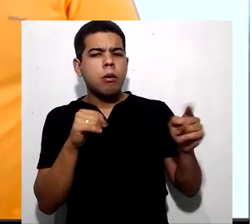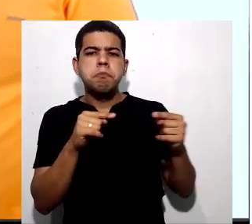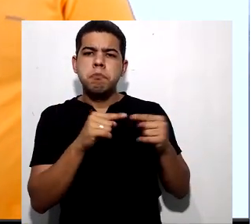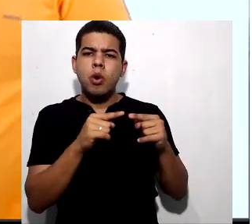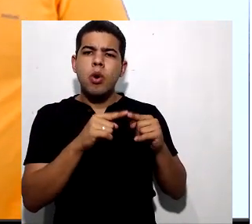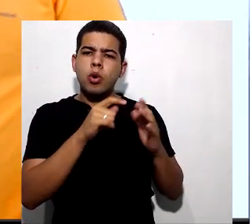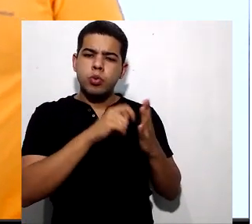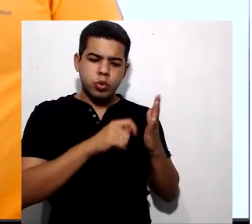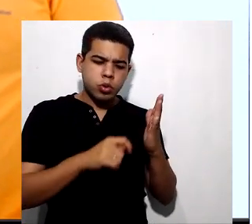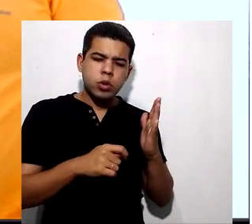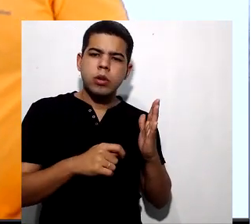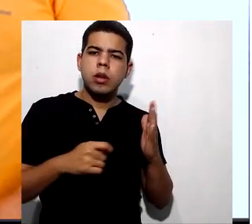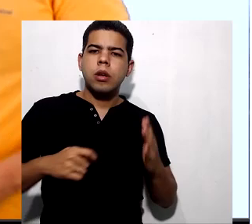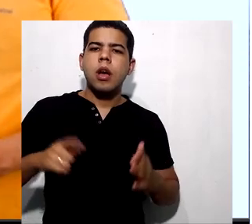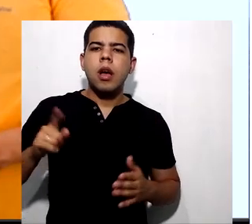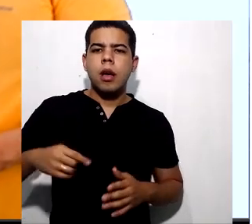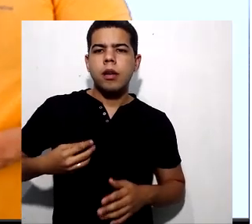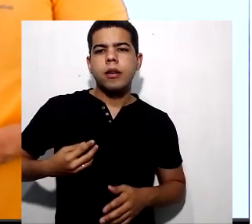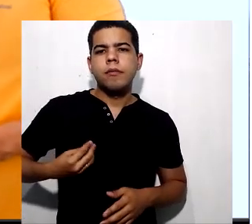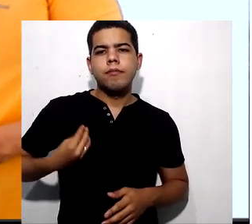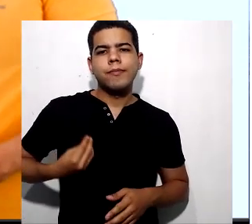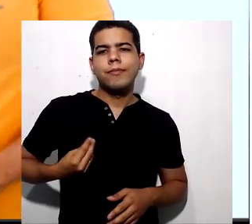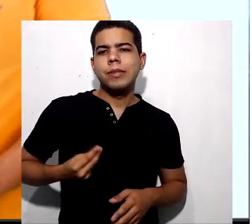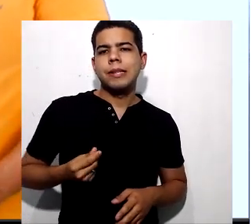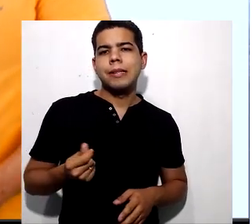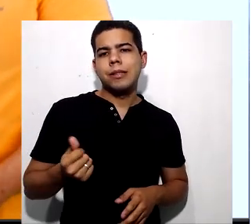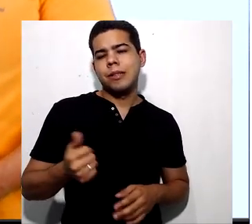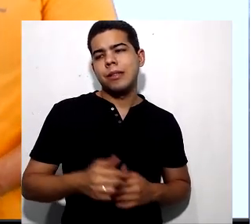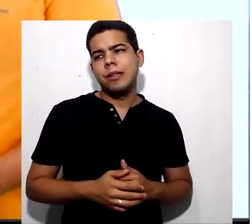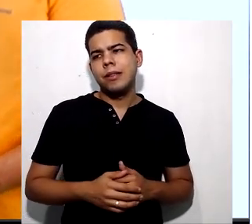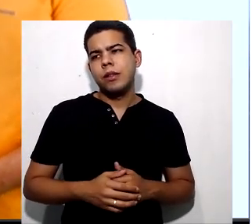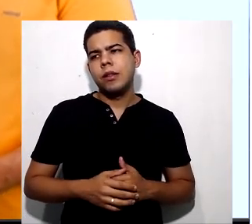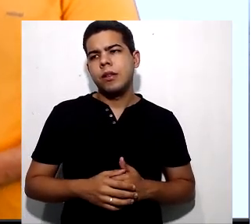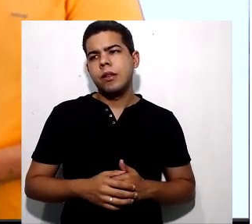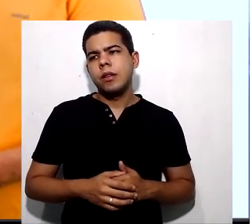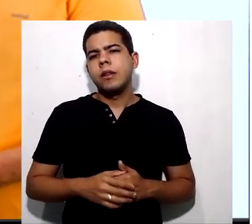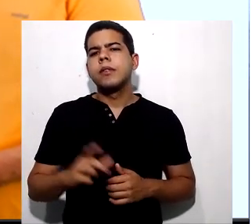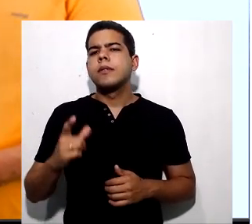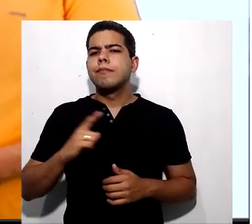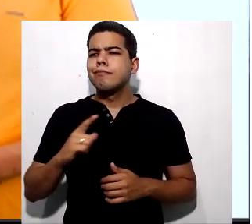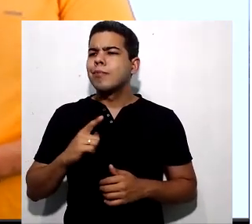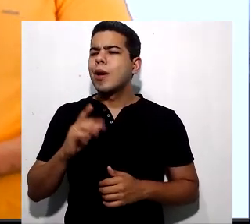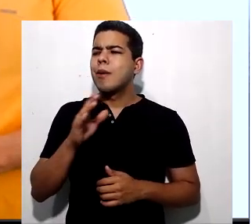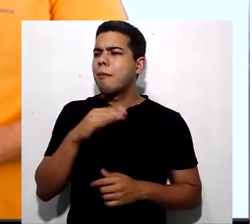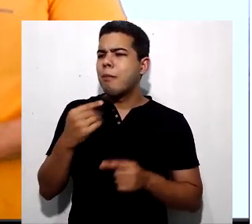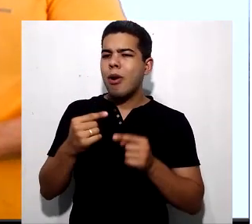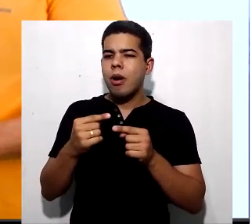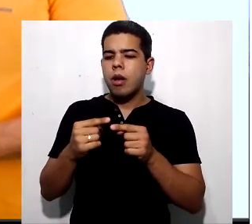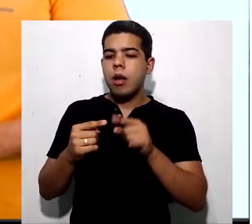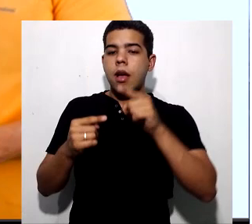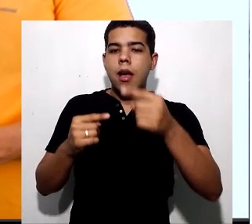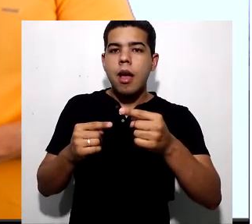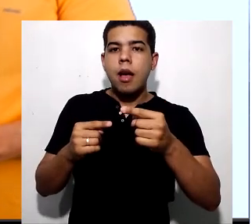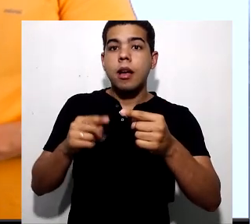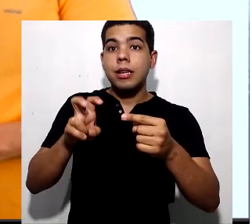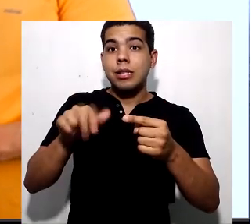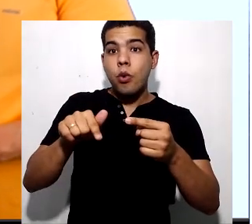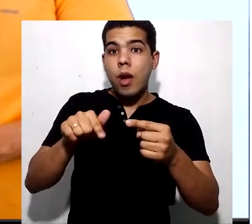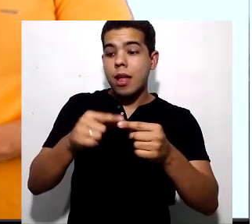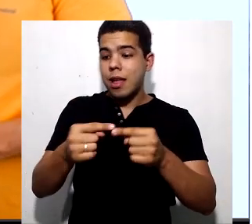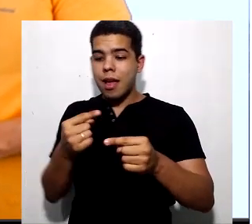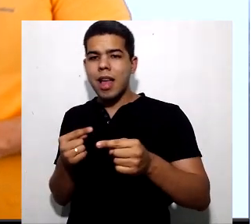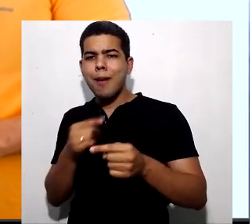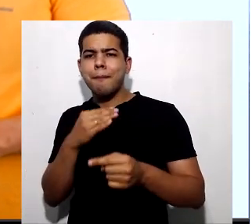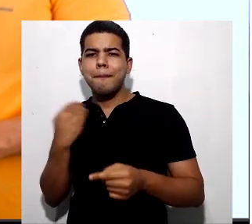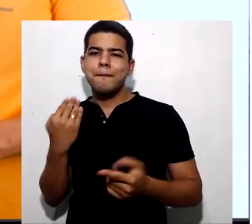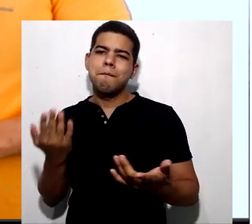a questão da morte presente na obra dela, e ela morre, como eu falei, ironicamente, na véspera do aniversário, do